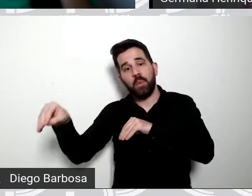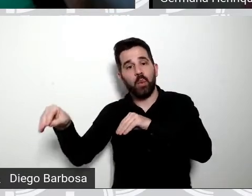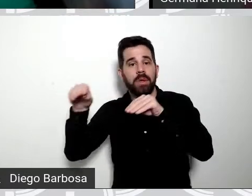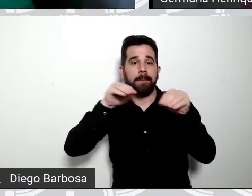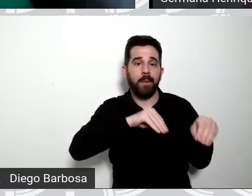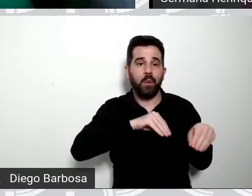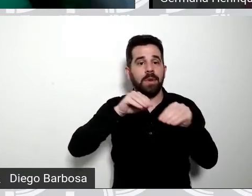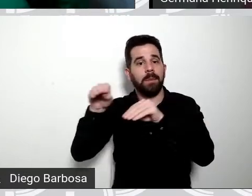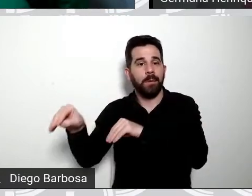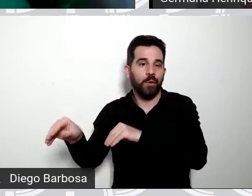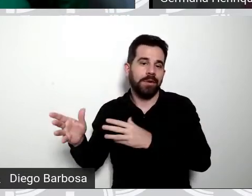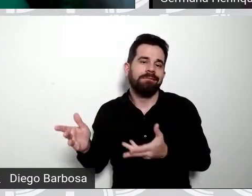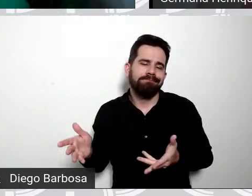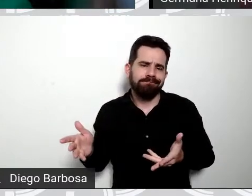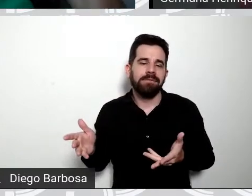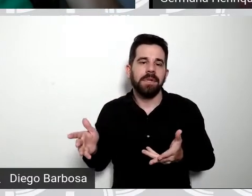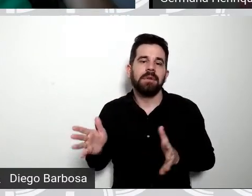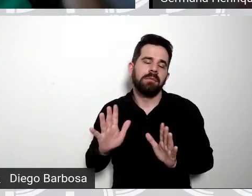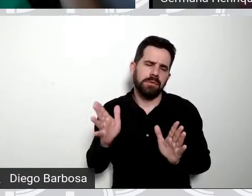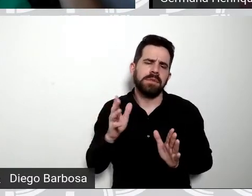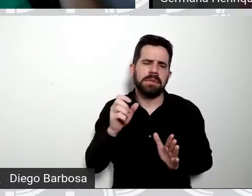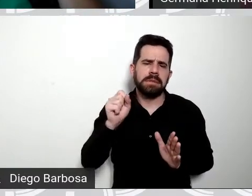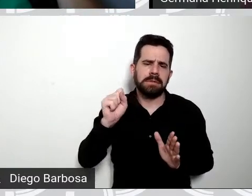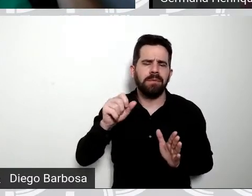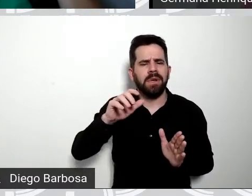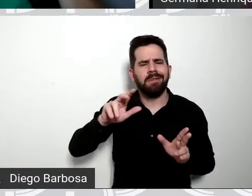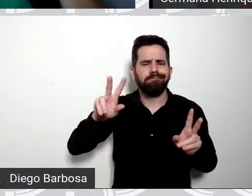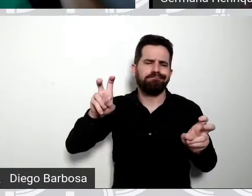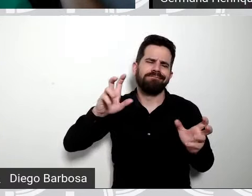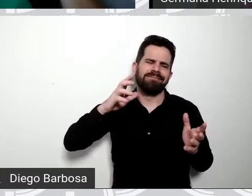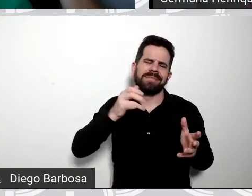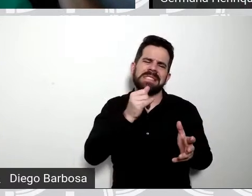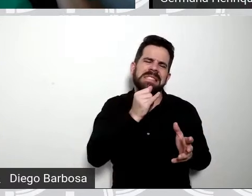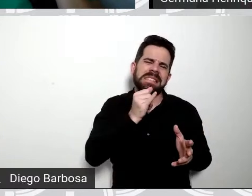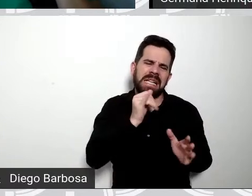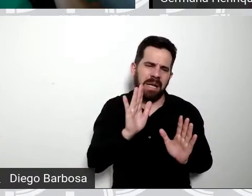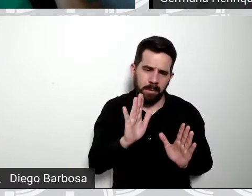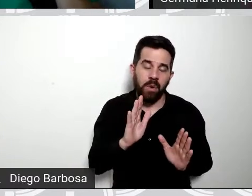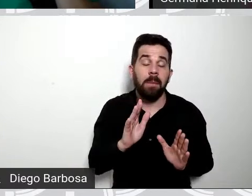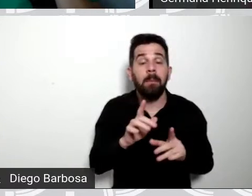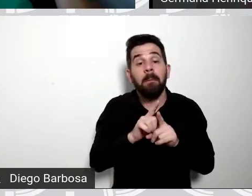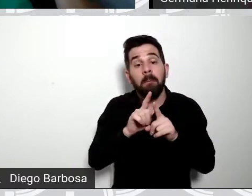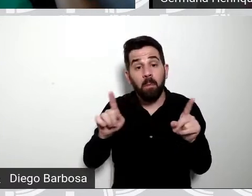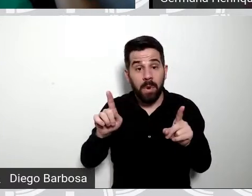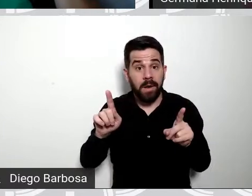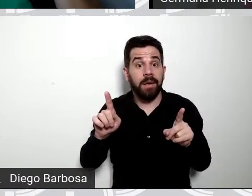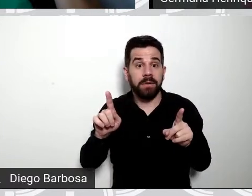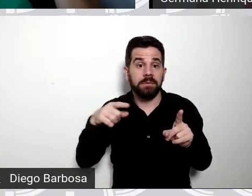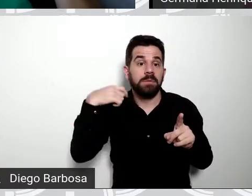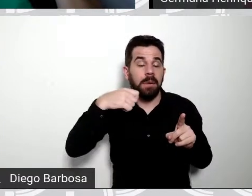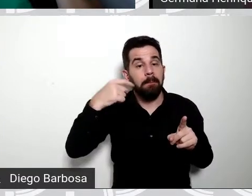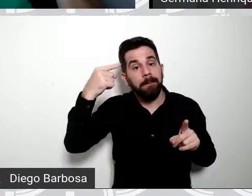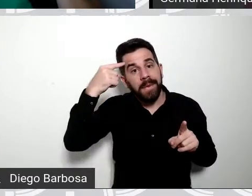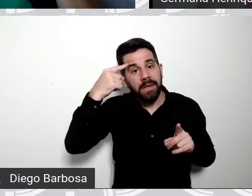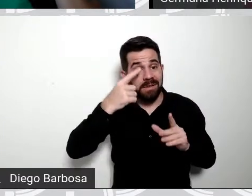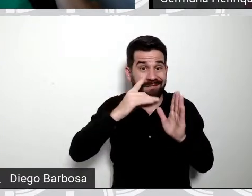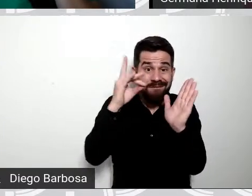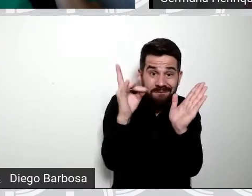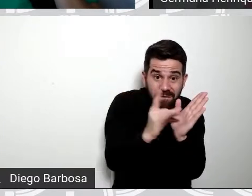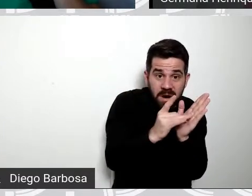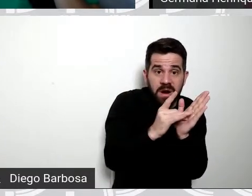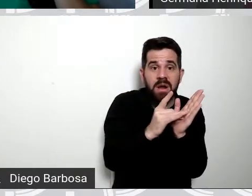sim, usar, claro, pensar nos fatos e nas questões